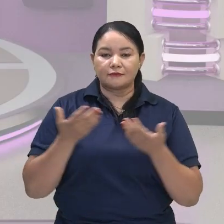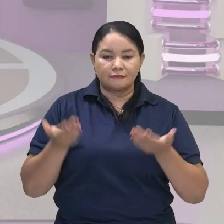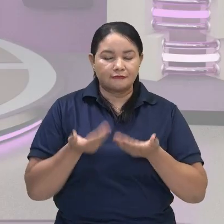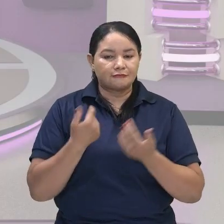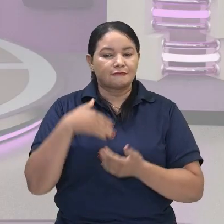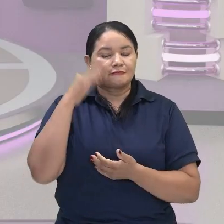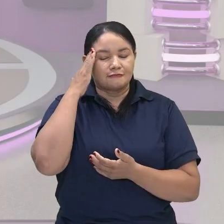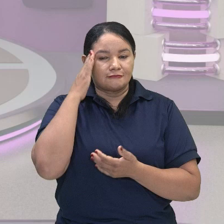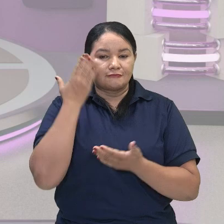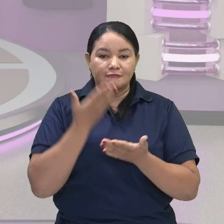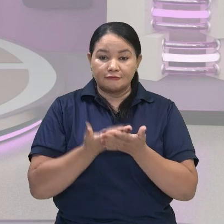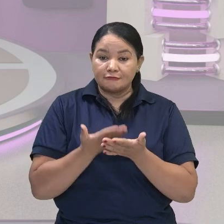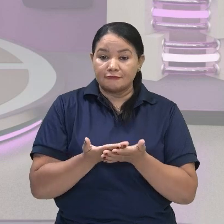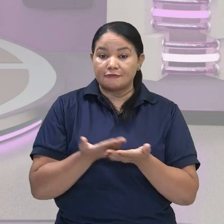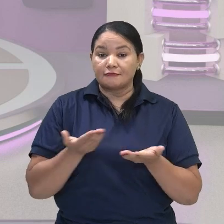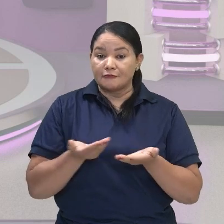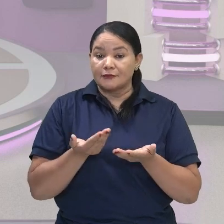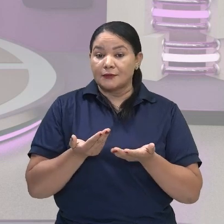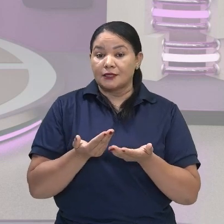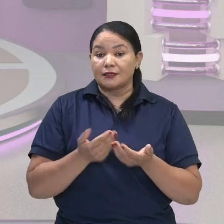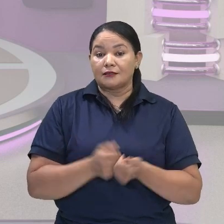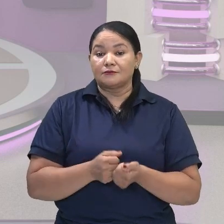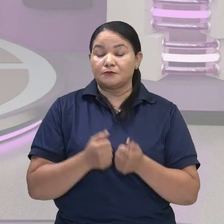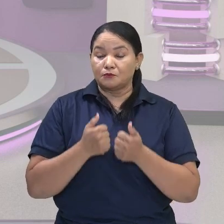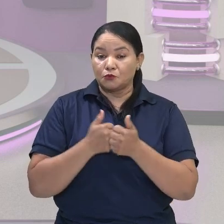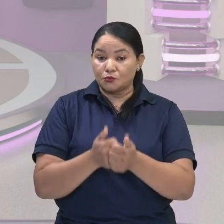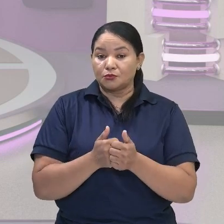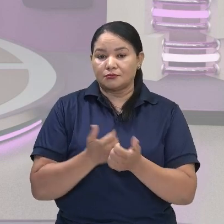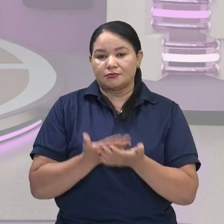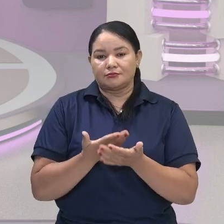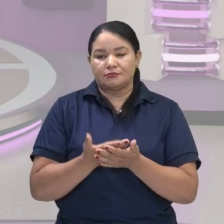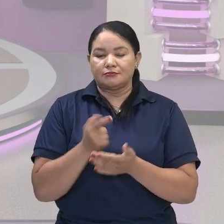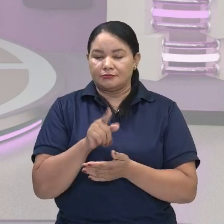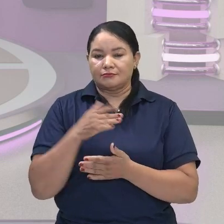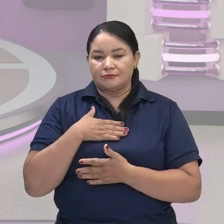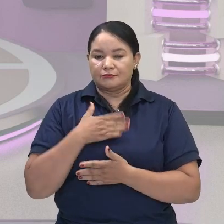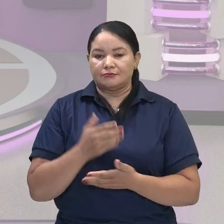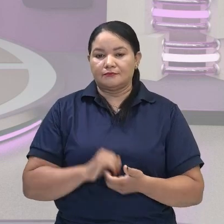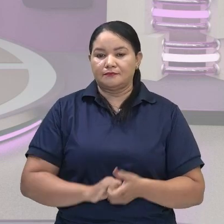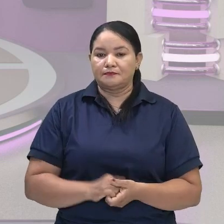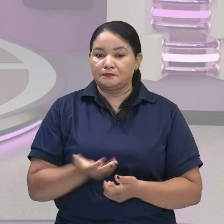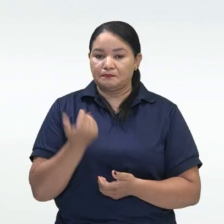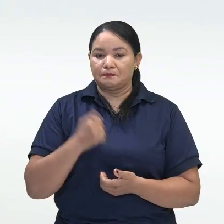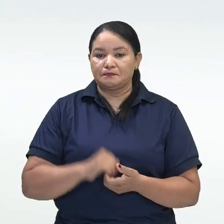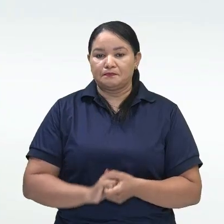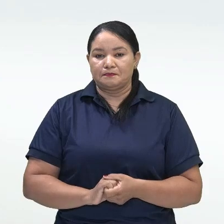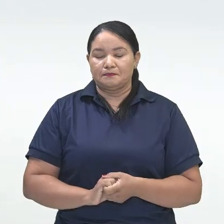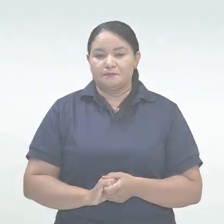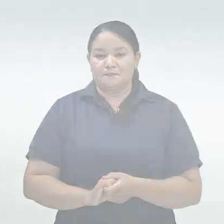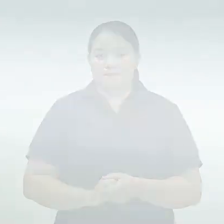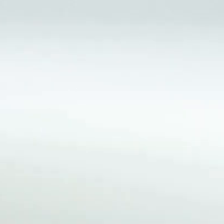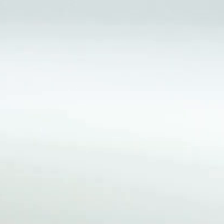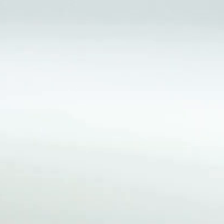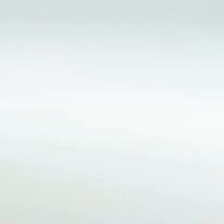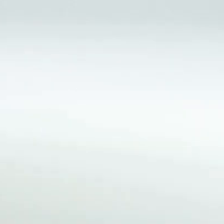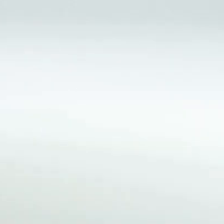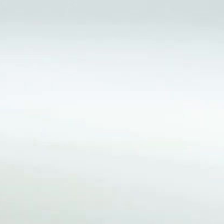o que vamos estudar. Só fica comigo até o final da aula que você vai gostar muito dessa aula. Vamos lá?